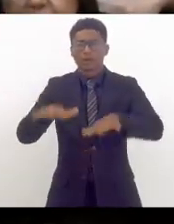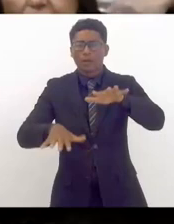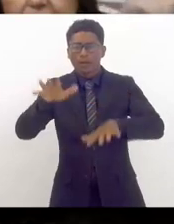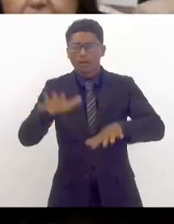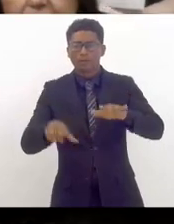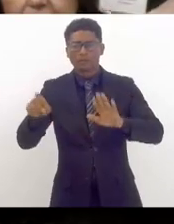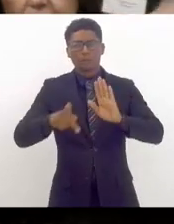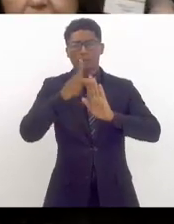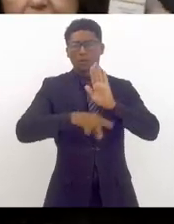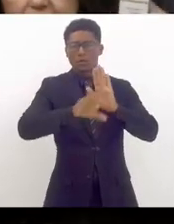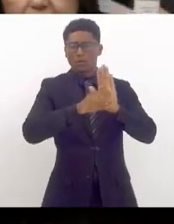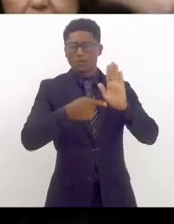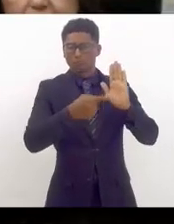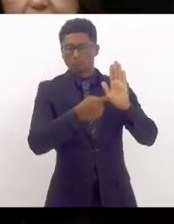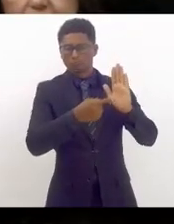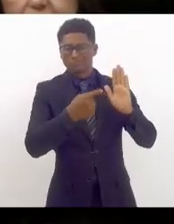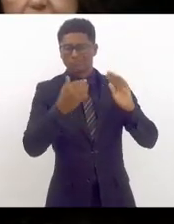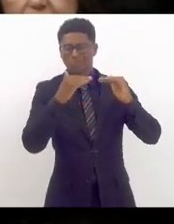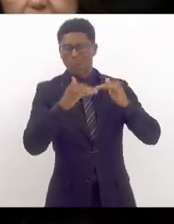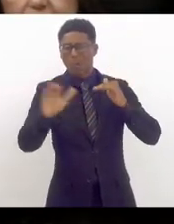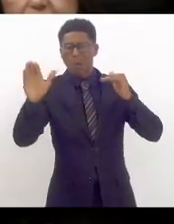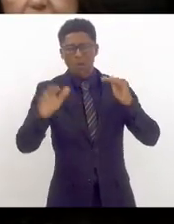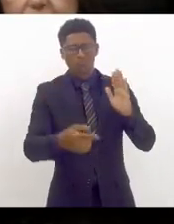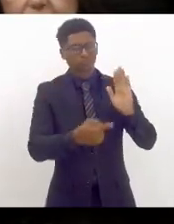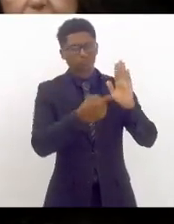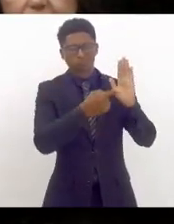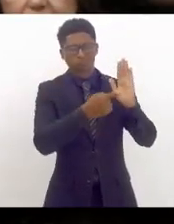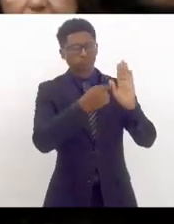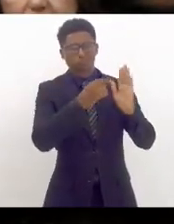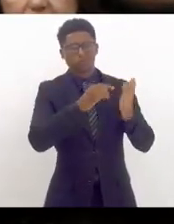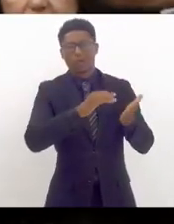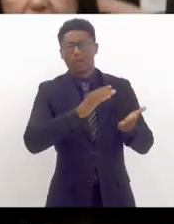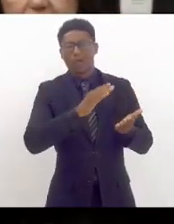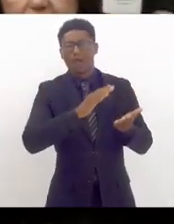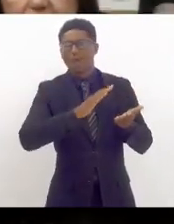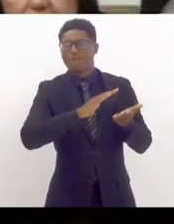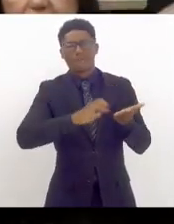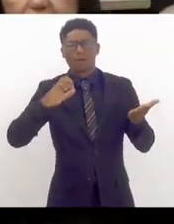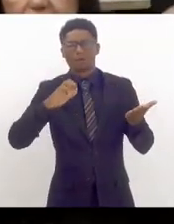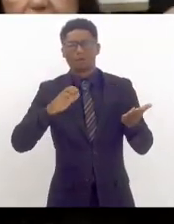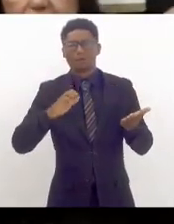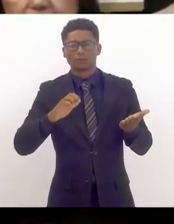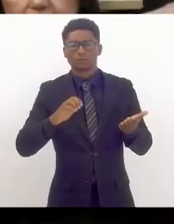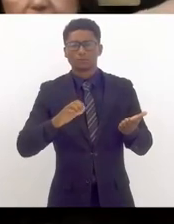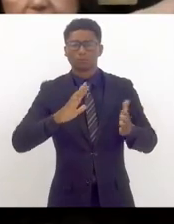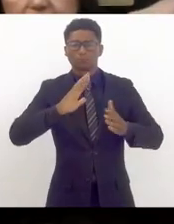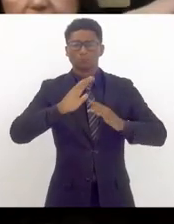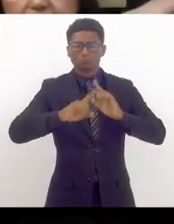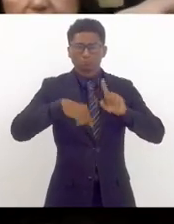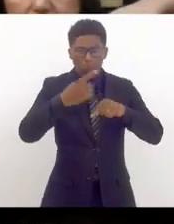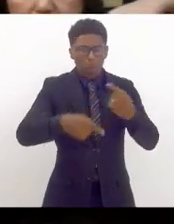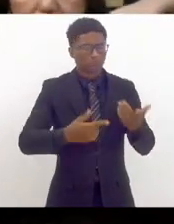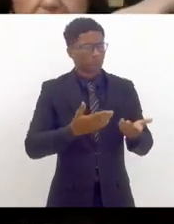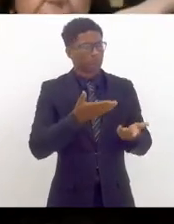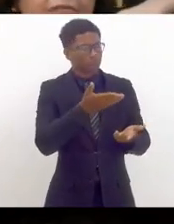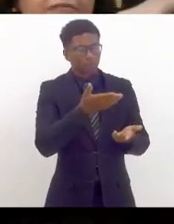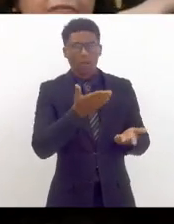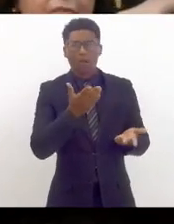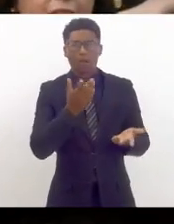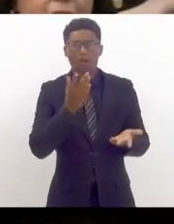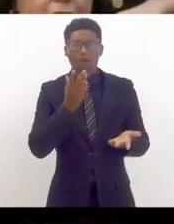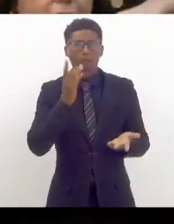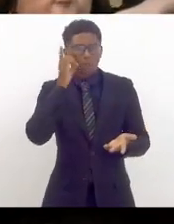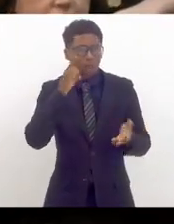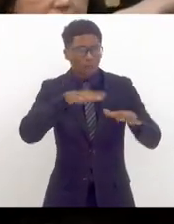pode não concordar, mas vê que é uma vontade da Assembleia e sanciona projetos. Claro, depois nós passamos por cumpra-se, que é o mais difícil,